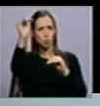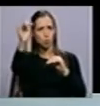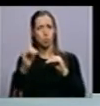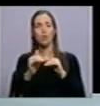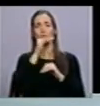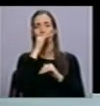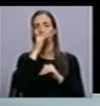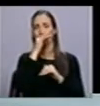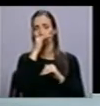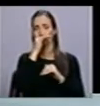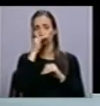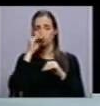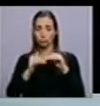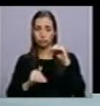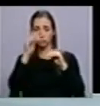uma amplitude